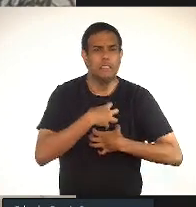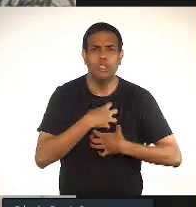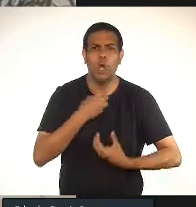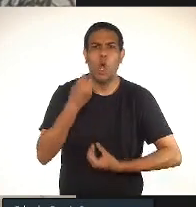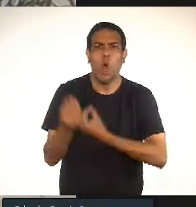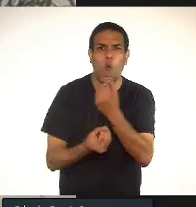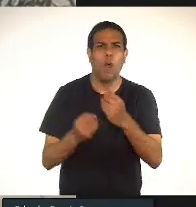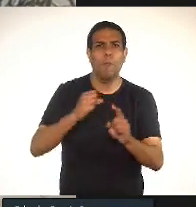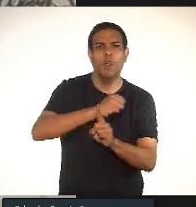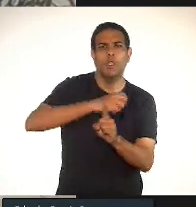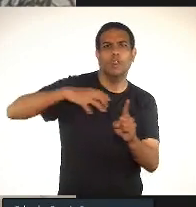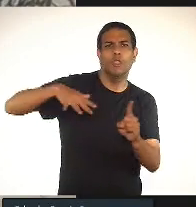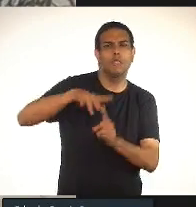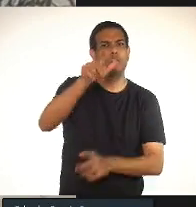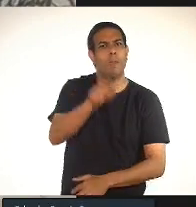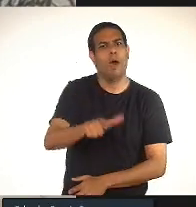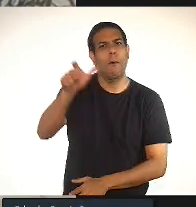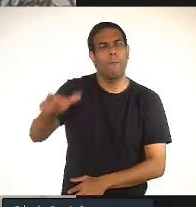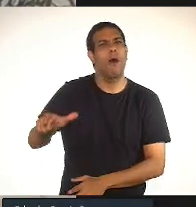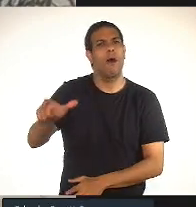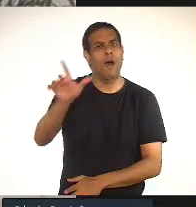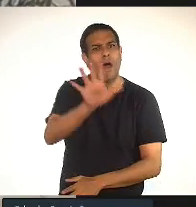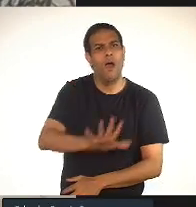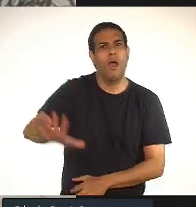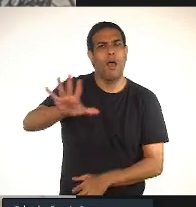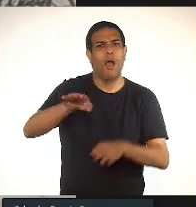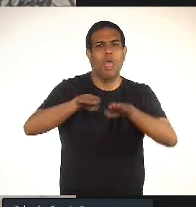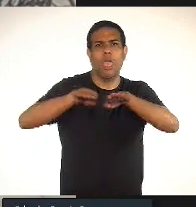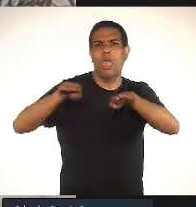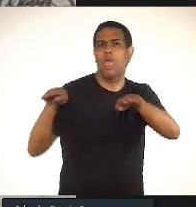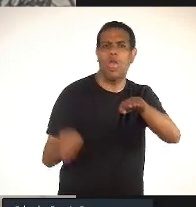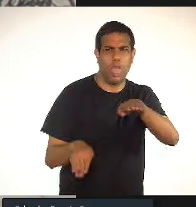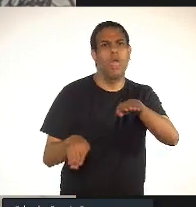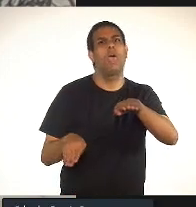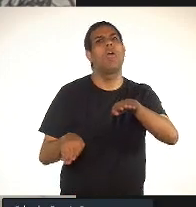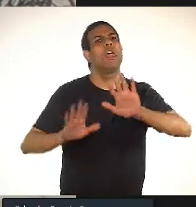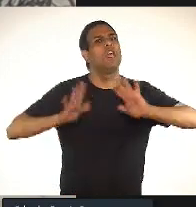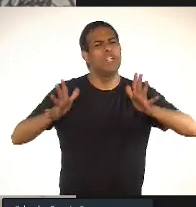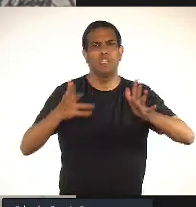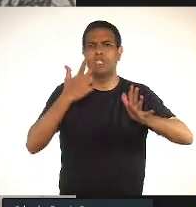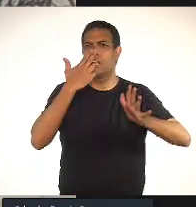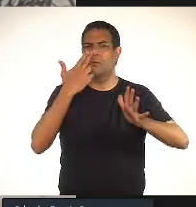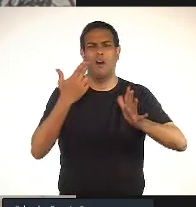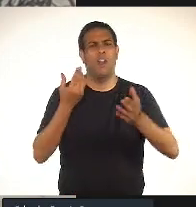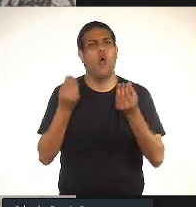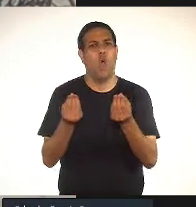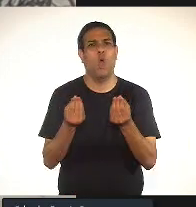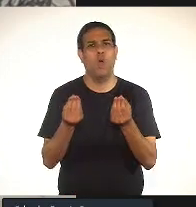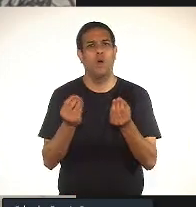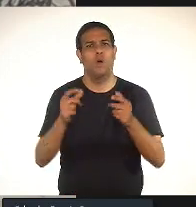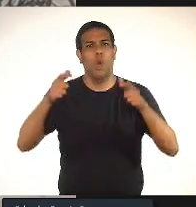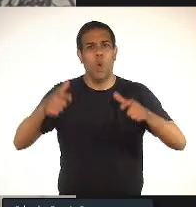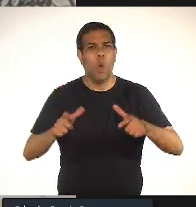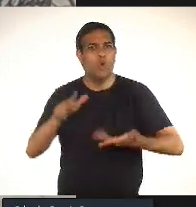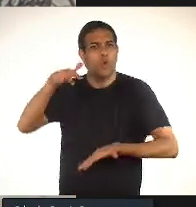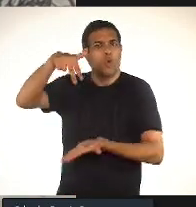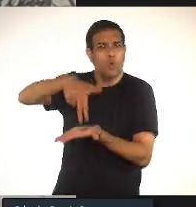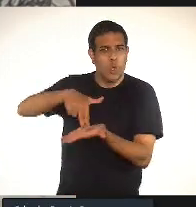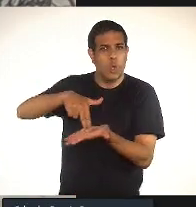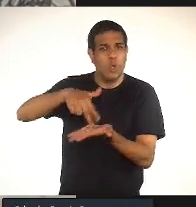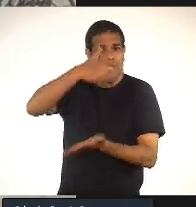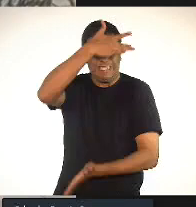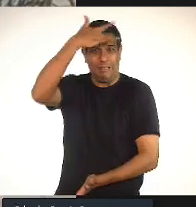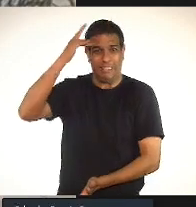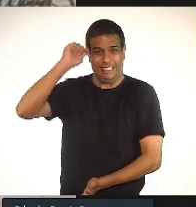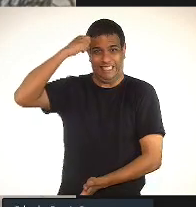em sociedade que desprivilegiou, deslegitimou o lugar da população